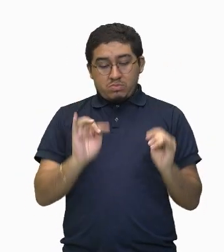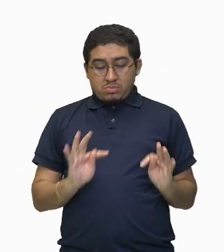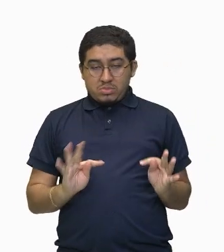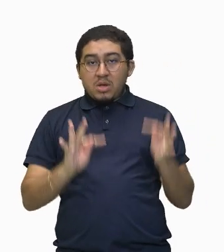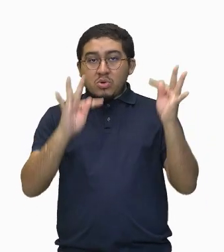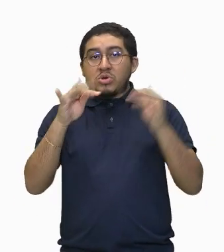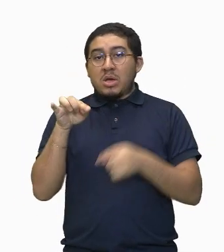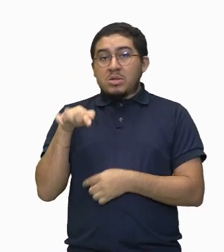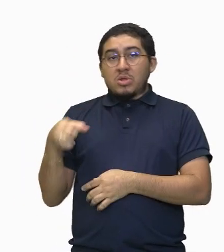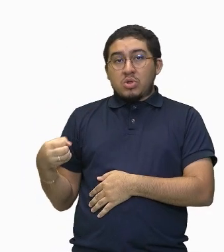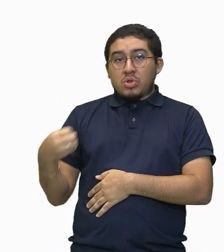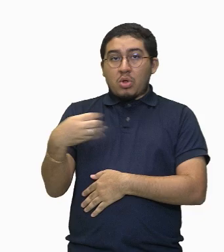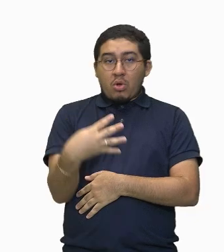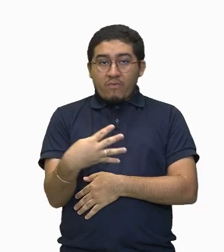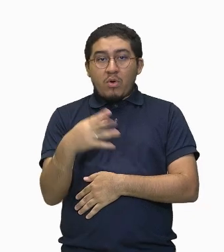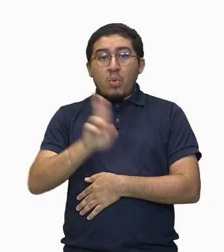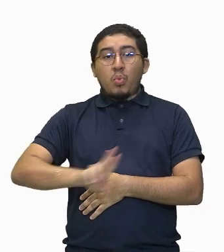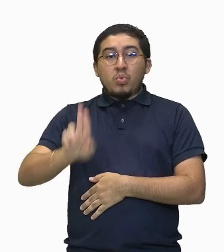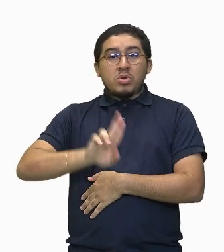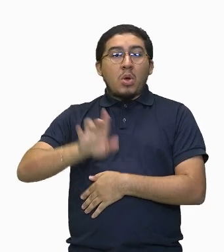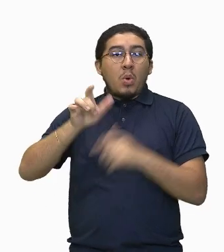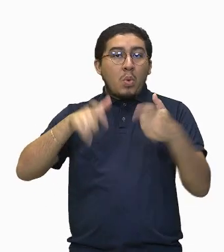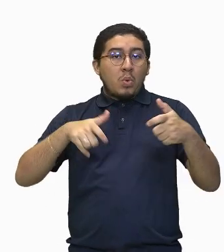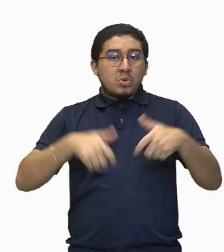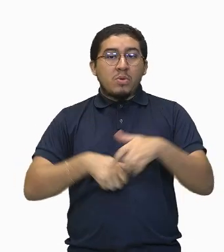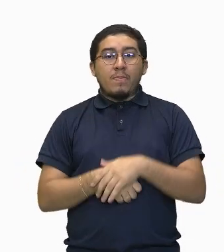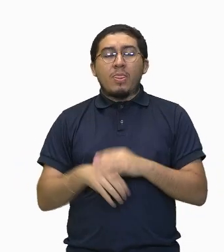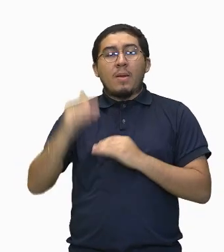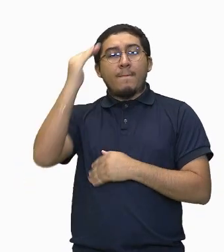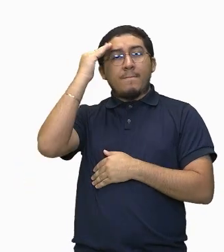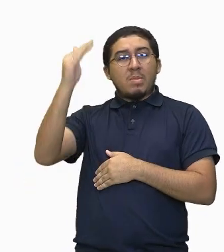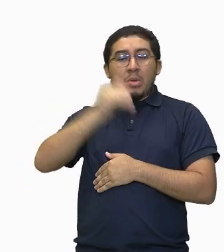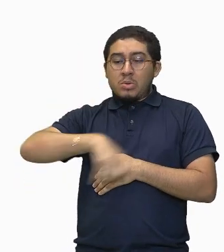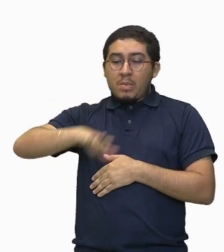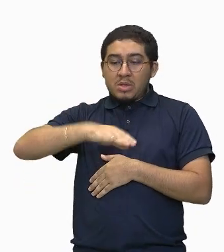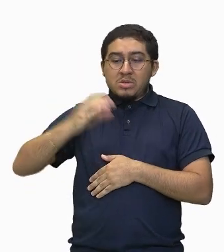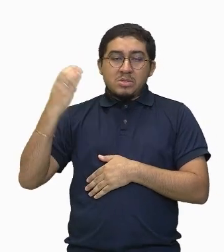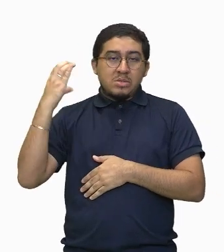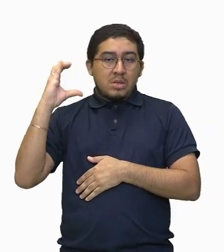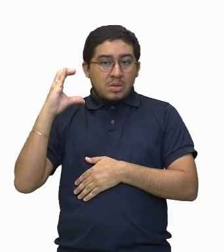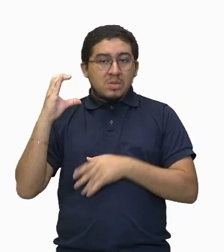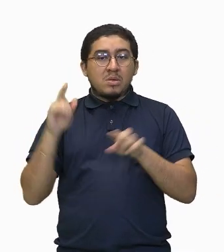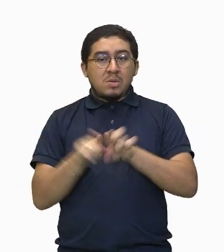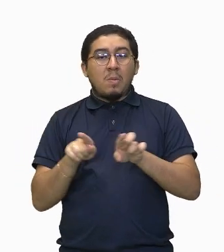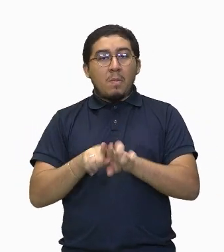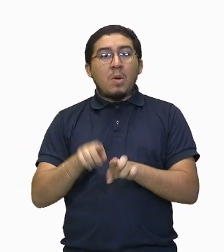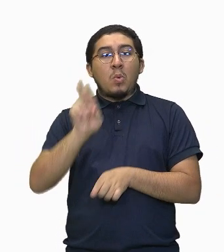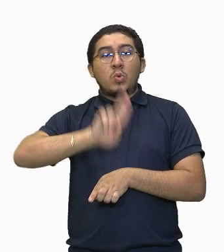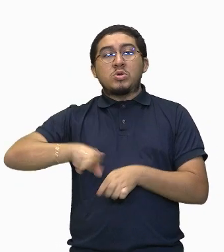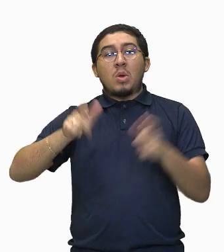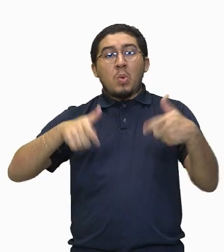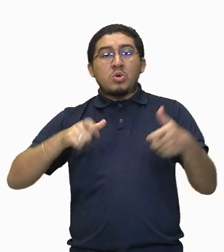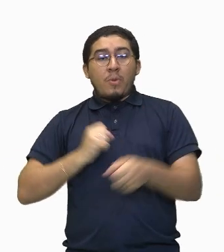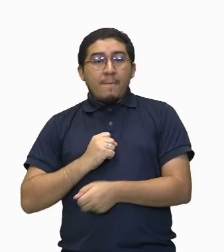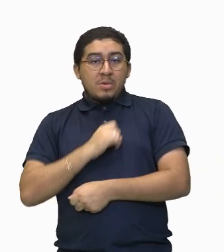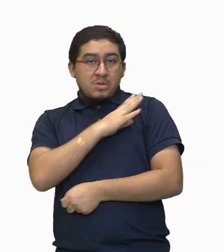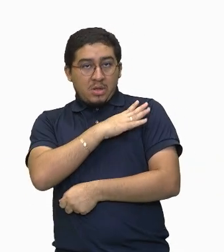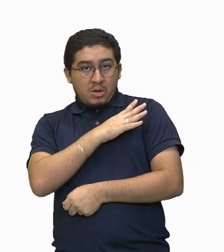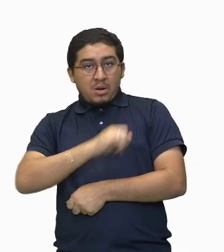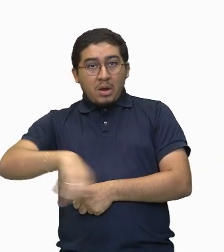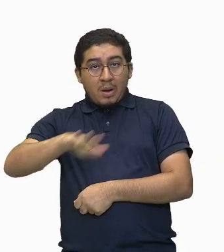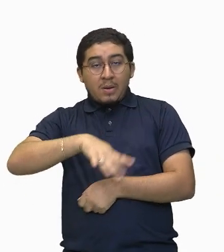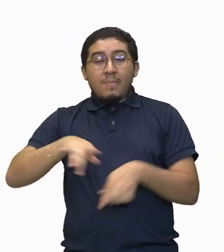são primeiramente utilizadas no campo da ciência, que são utilizadas no campo militar, elas vão